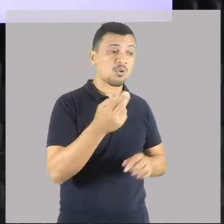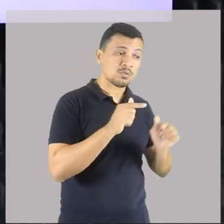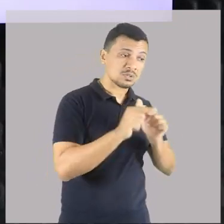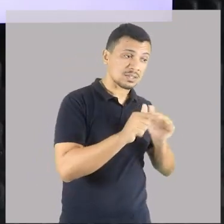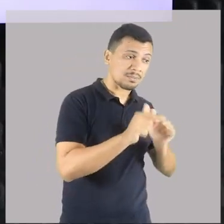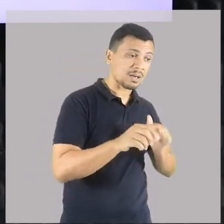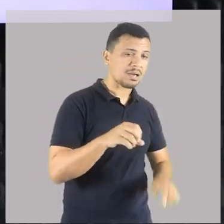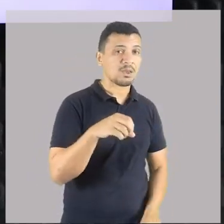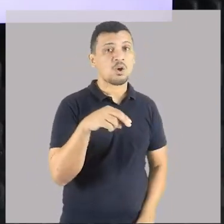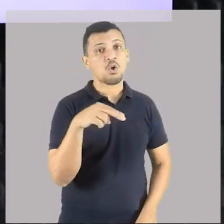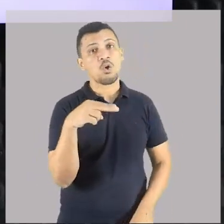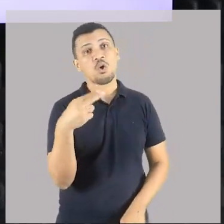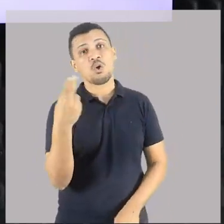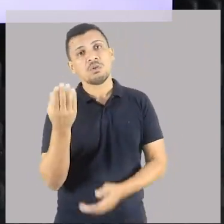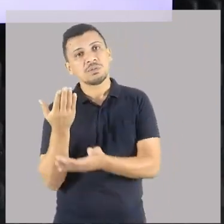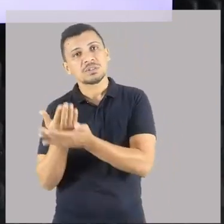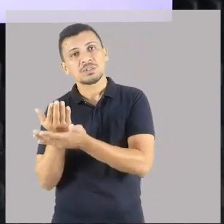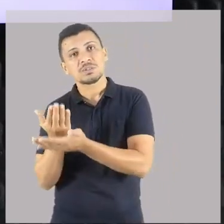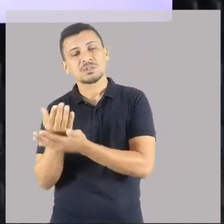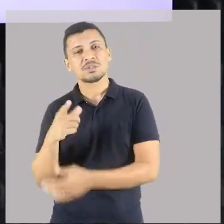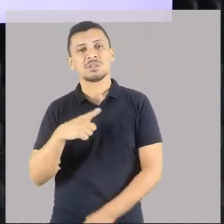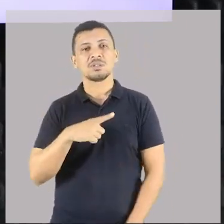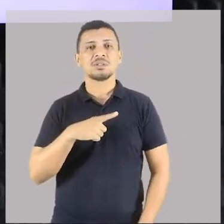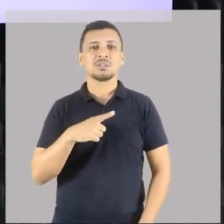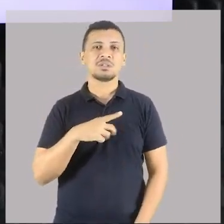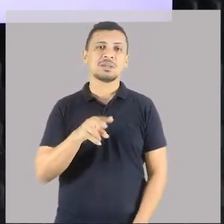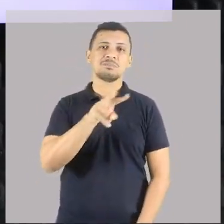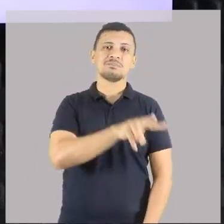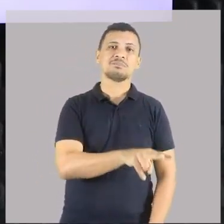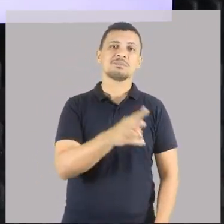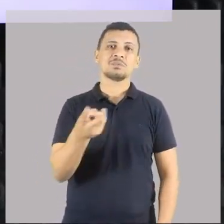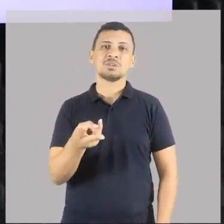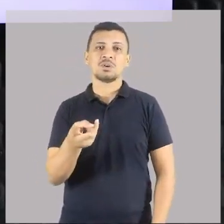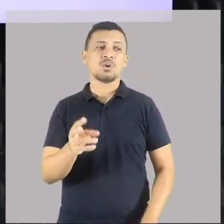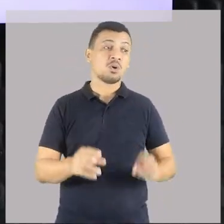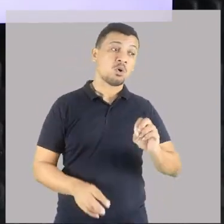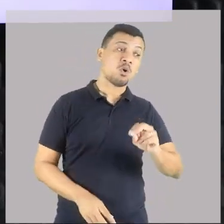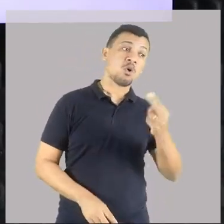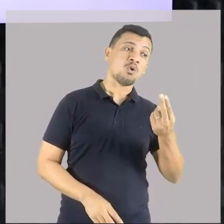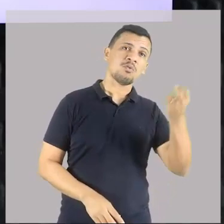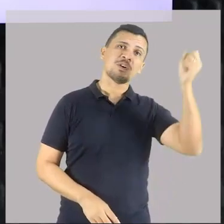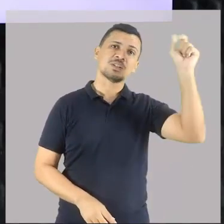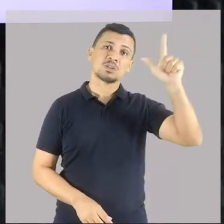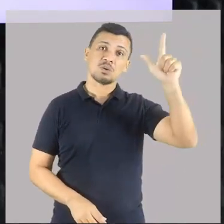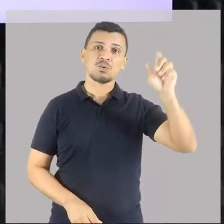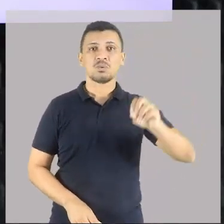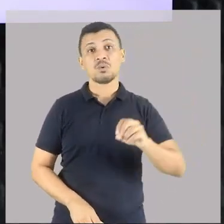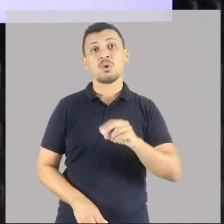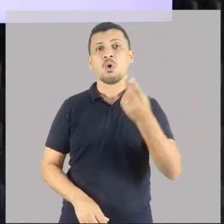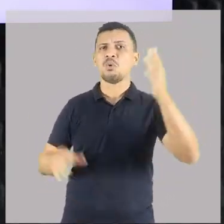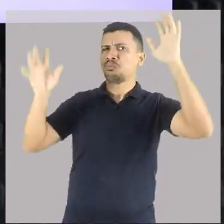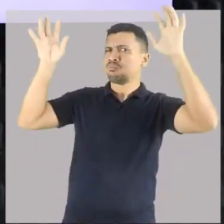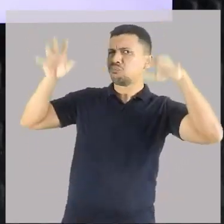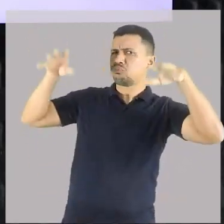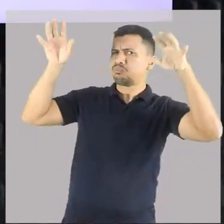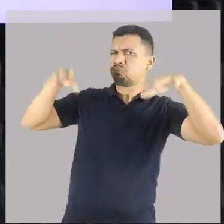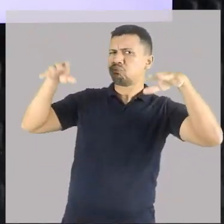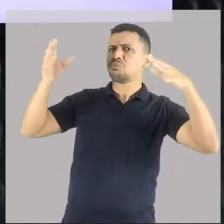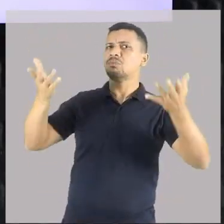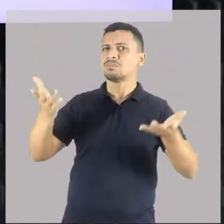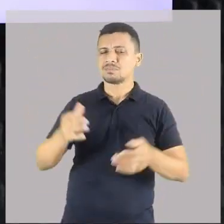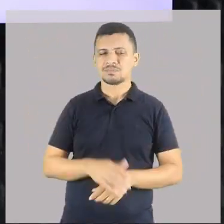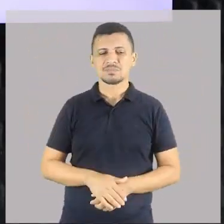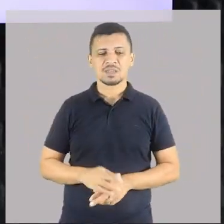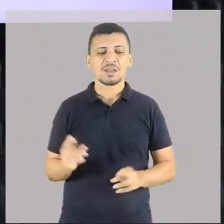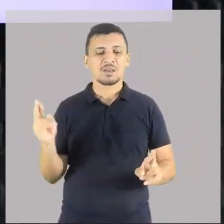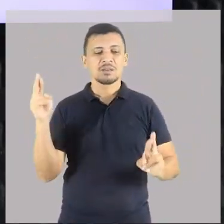estuda. Então, você tem a referência da alternância. Ou faz sol, ou chove, certo? Aí, no caso aqui, nós temos a